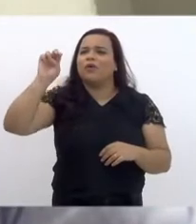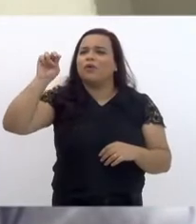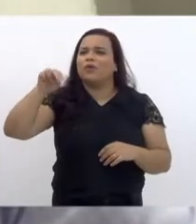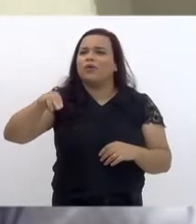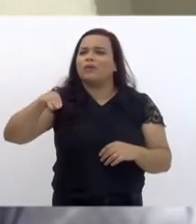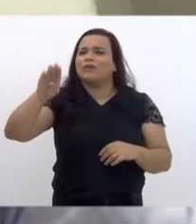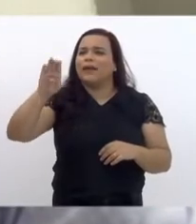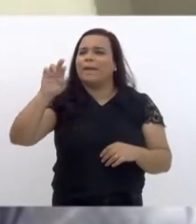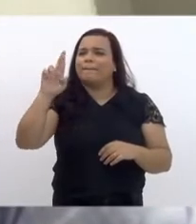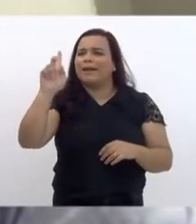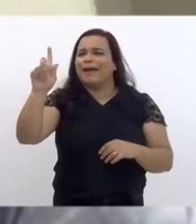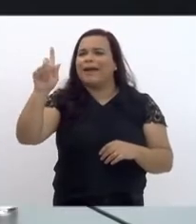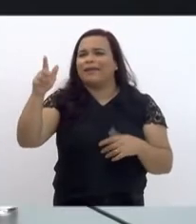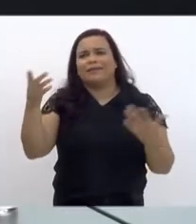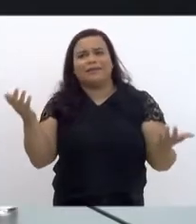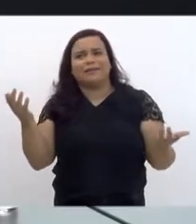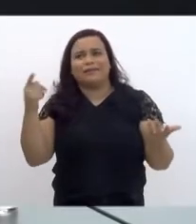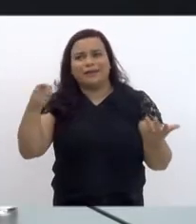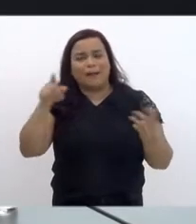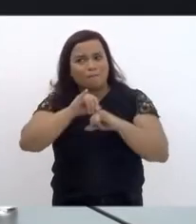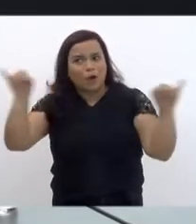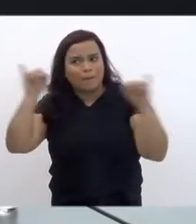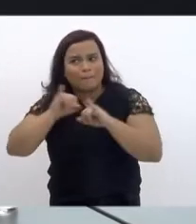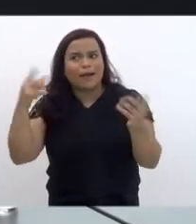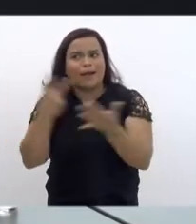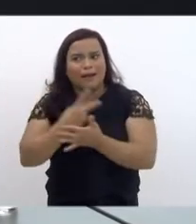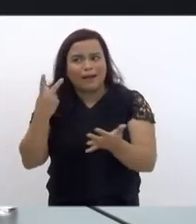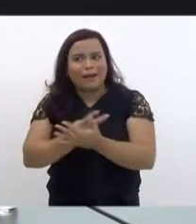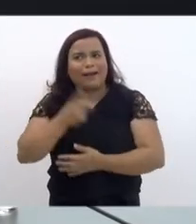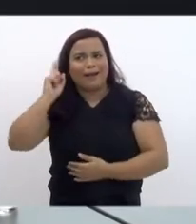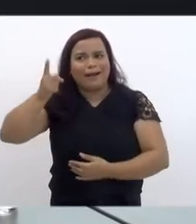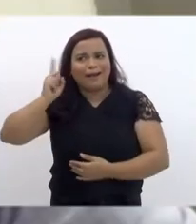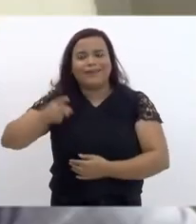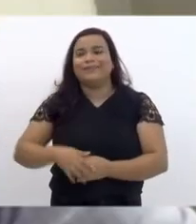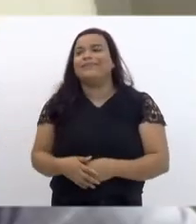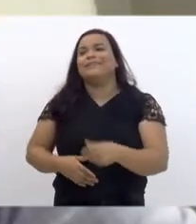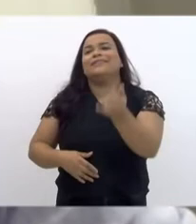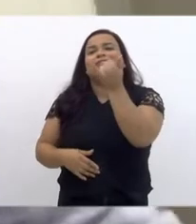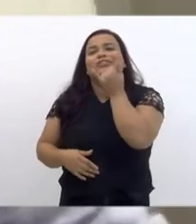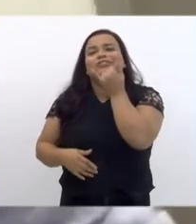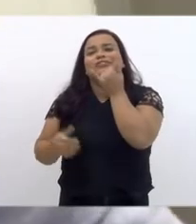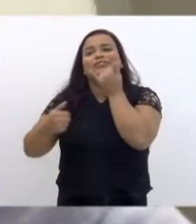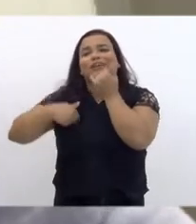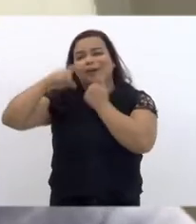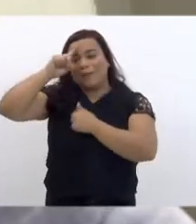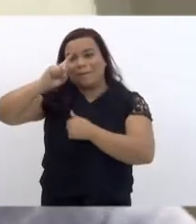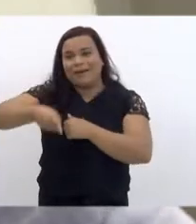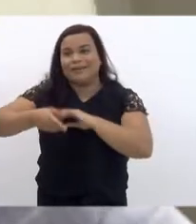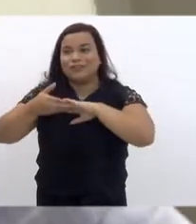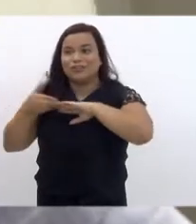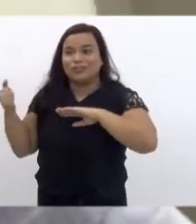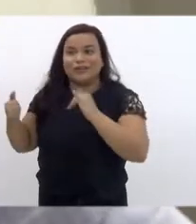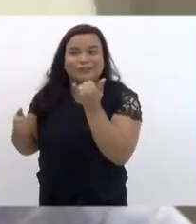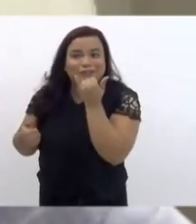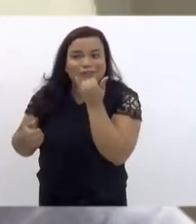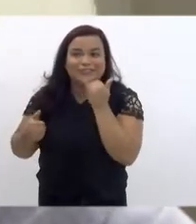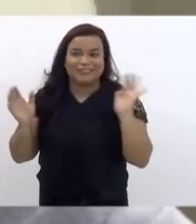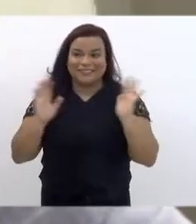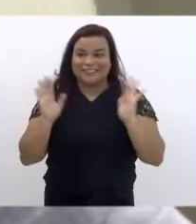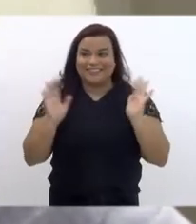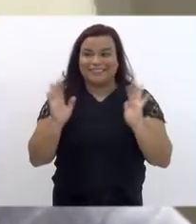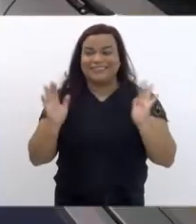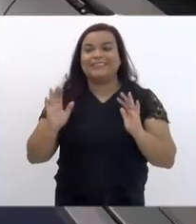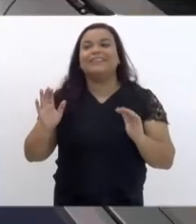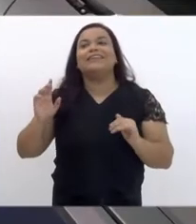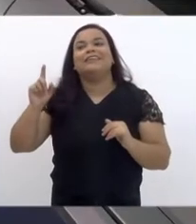dele. Isso é propaganda indevida. Desculpa, vou mandar botar a tarde ali agora. Não, precisa não. A gente é boa. Propaganda indevida